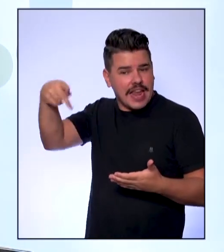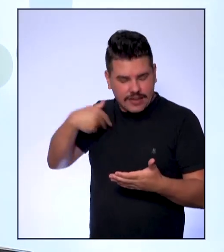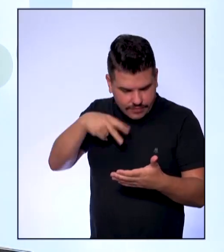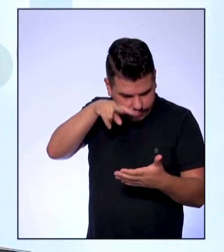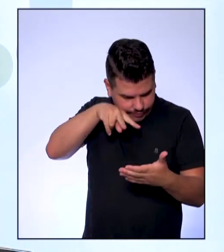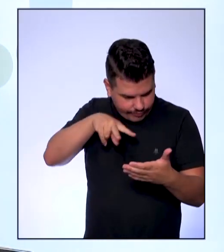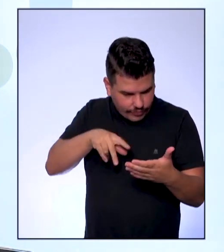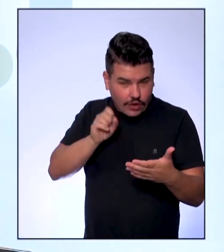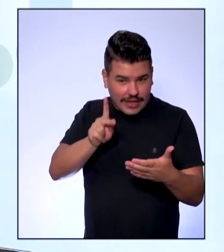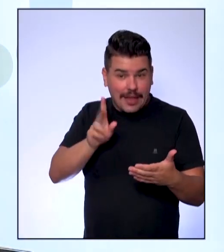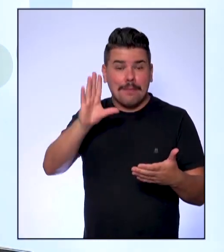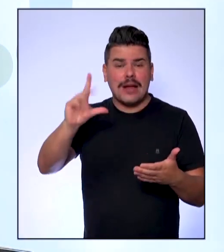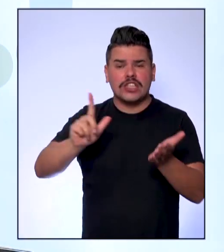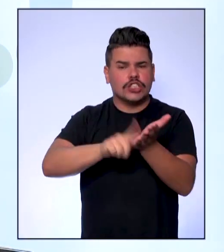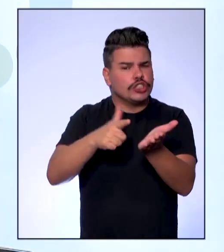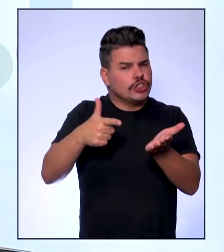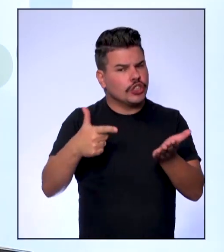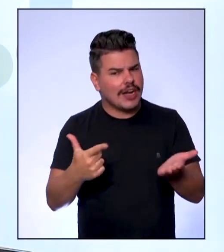fala